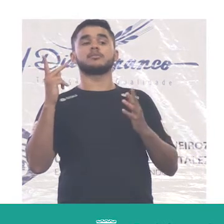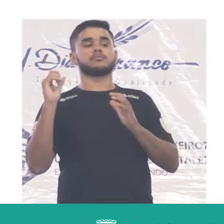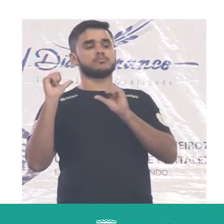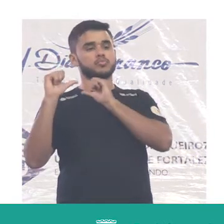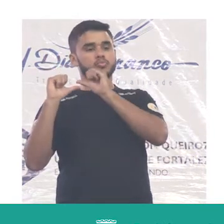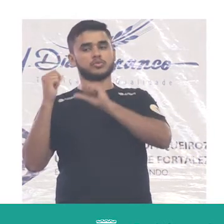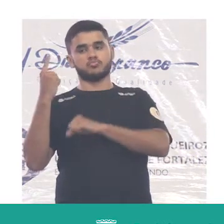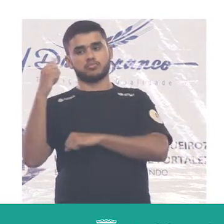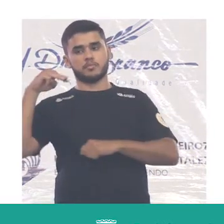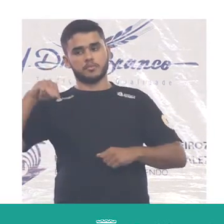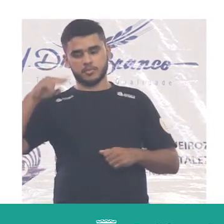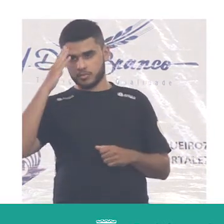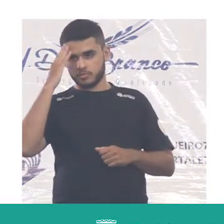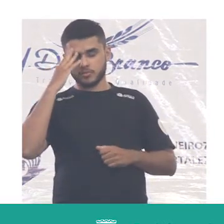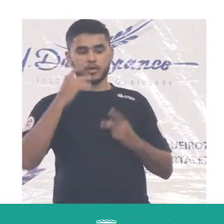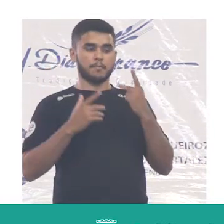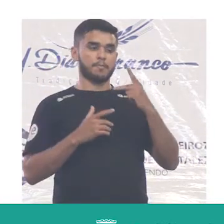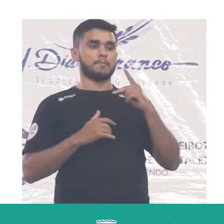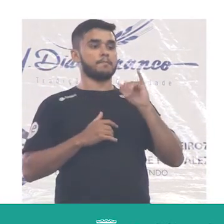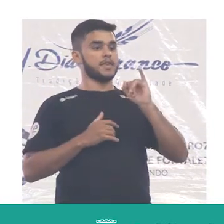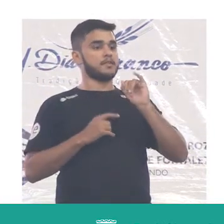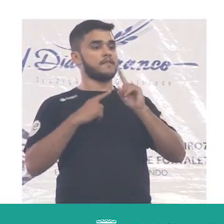vezes raio ao quadrado, vezes a altura que é 1 metro.